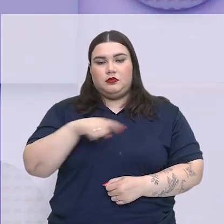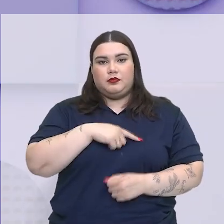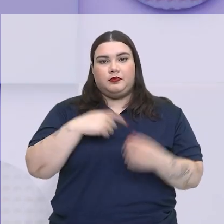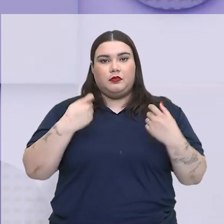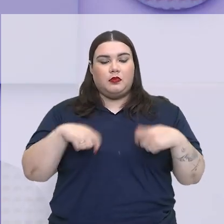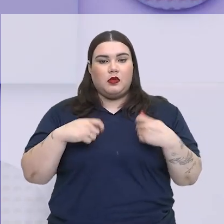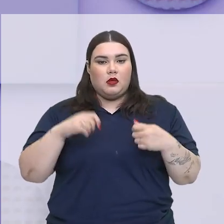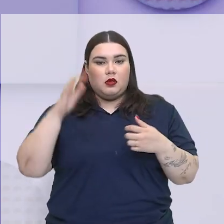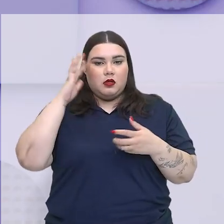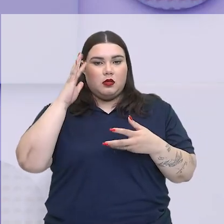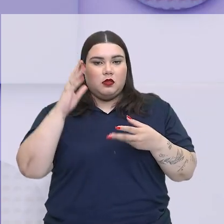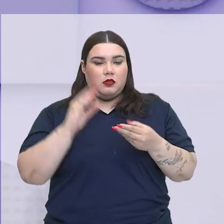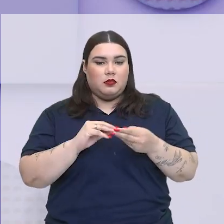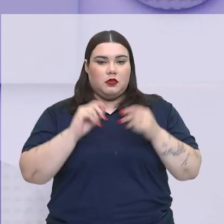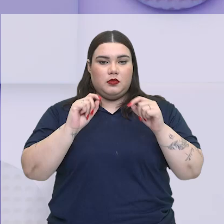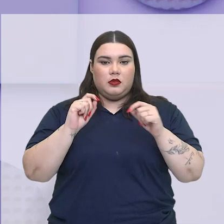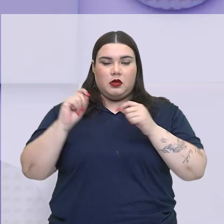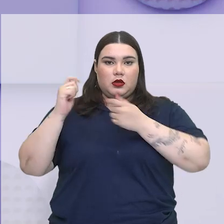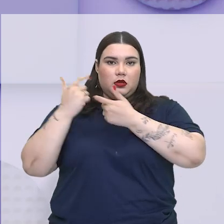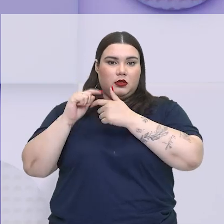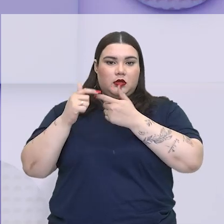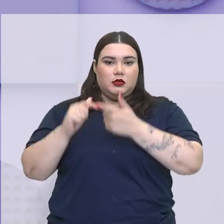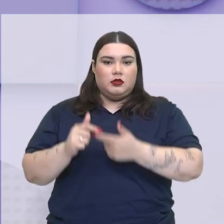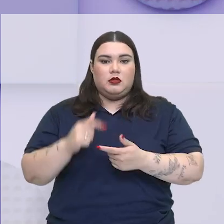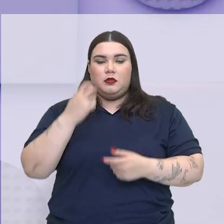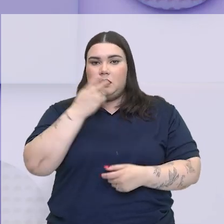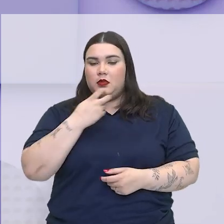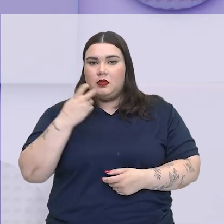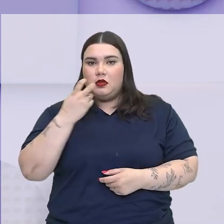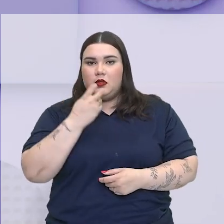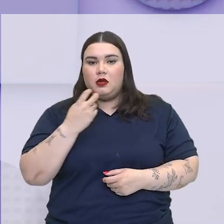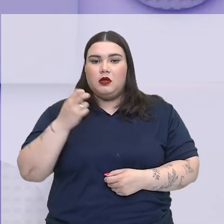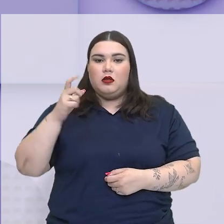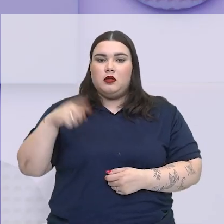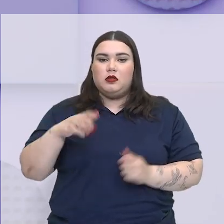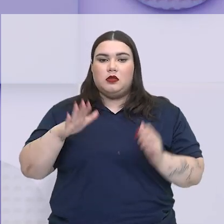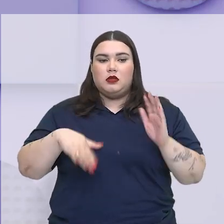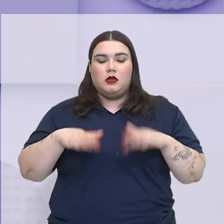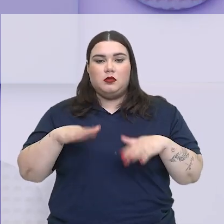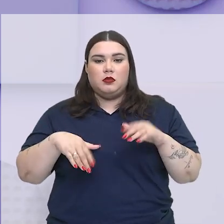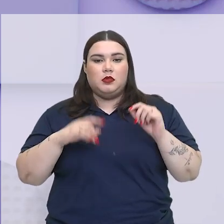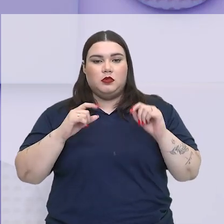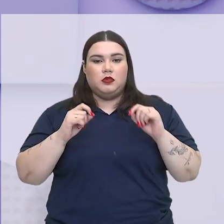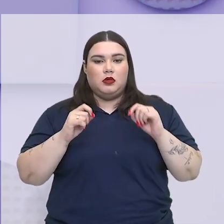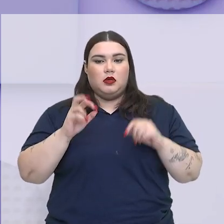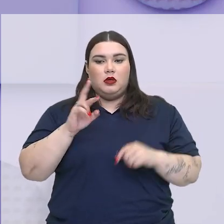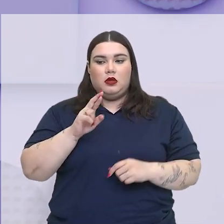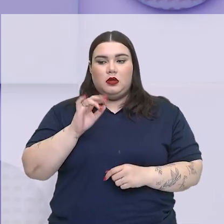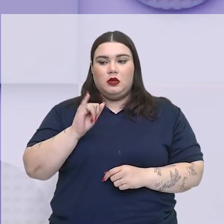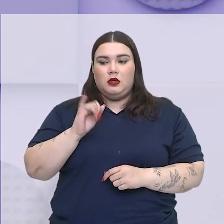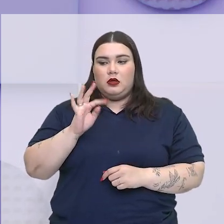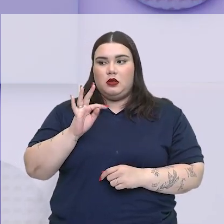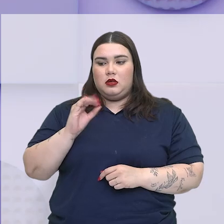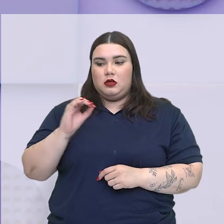que entender que a tradição oral, ela depende muito dos ritos,